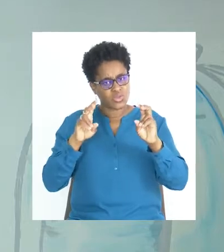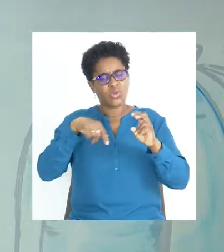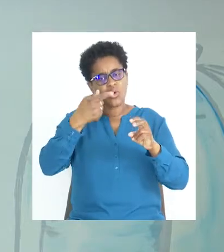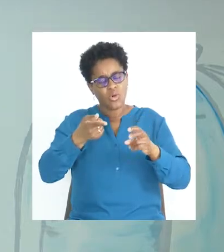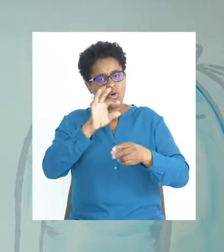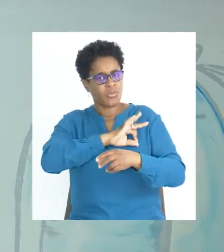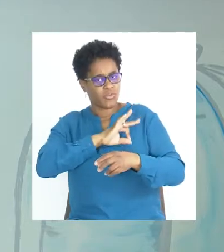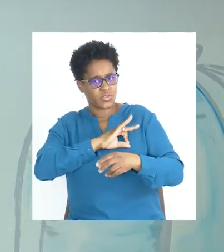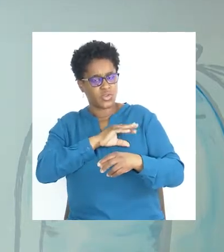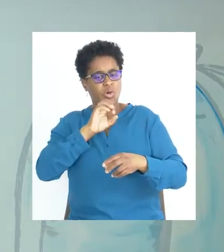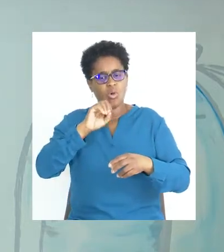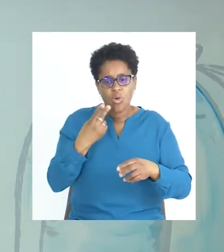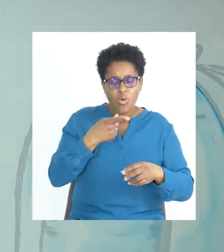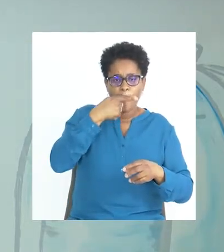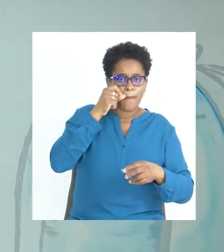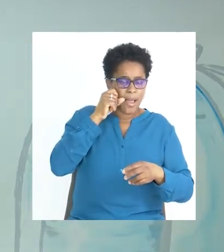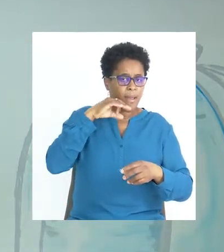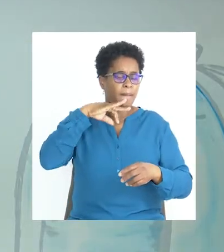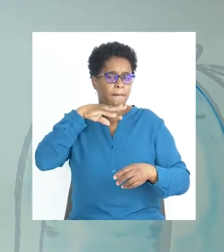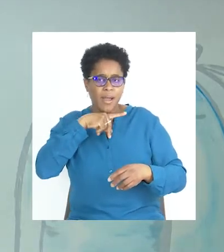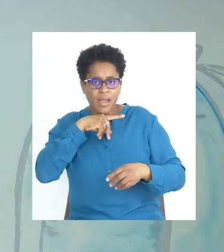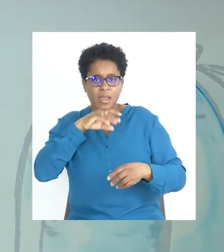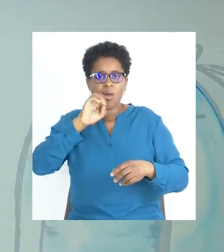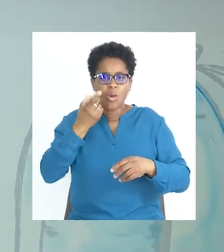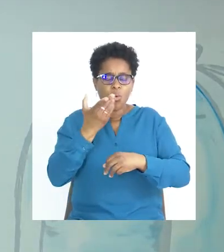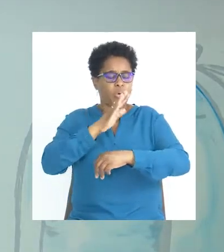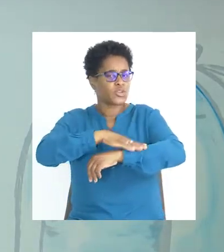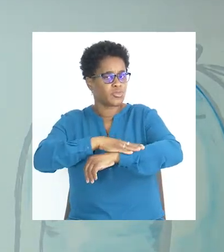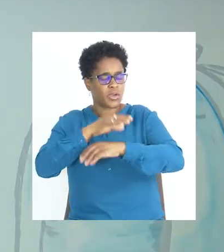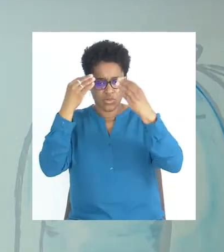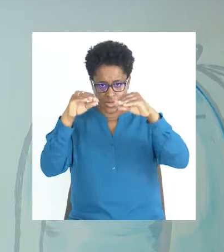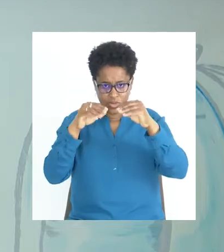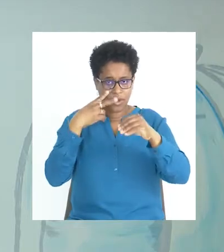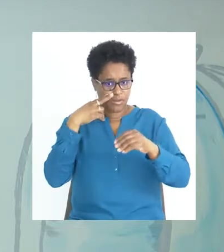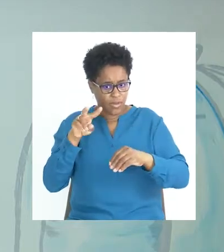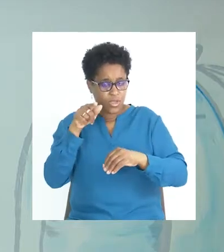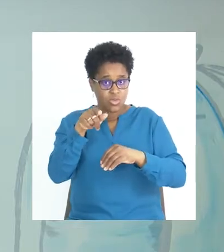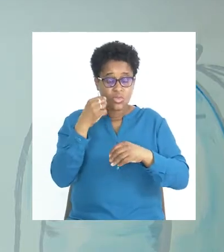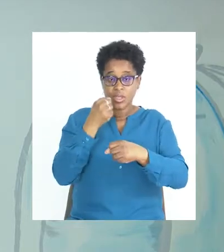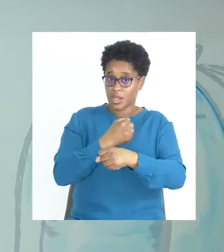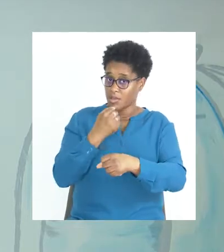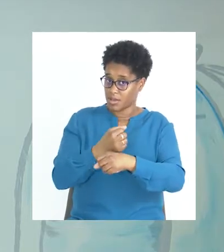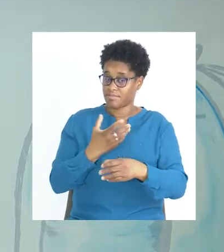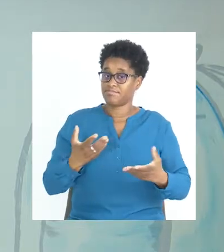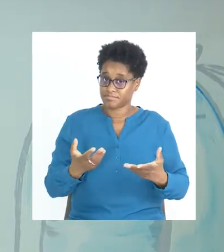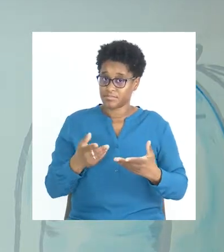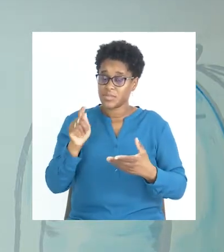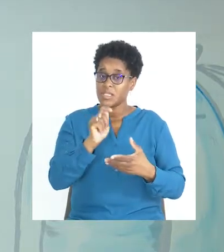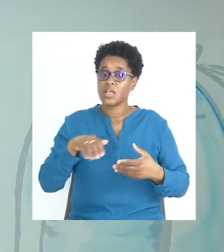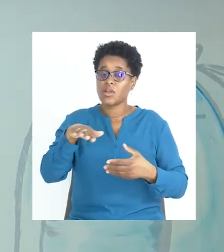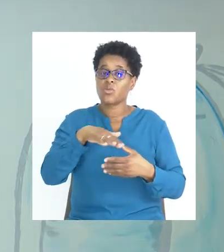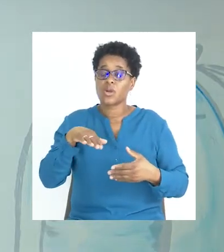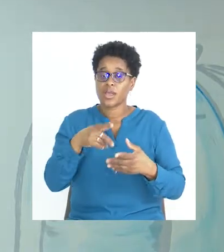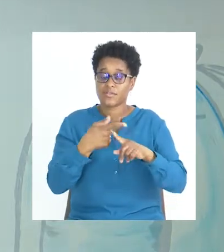teu professor ou então com o teu pai, tua mãe ou os teus encarregados de educação. Então repara que tu estás a trabalhar uma situação